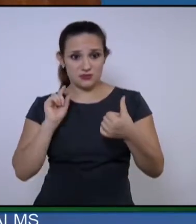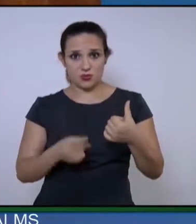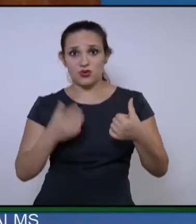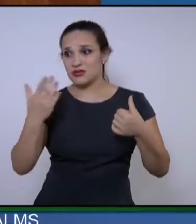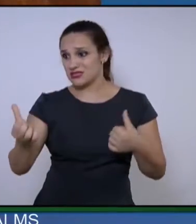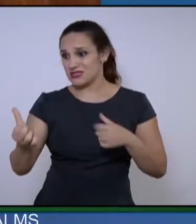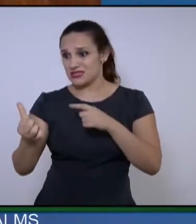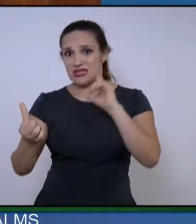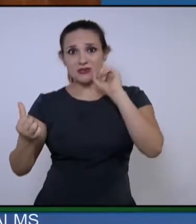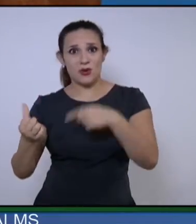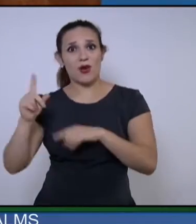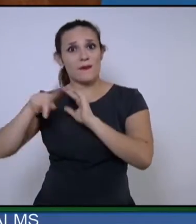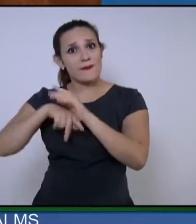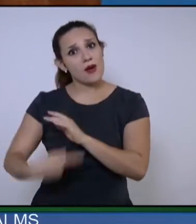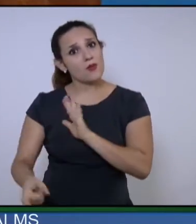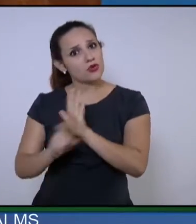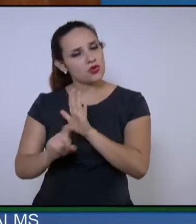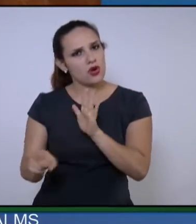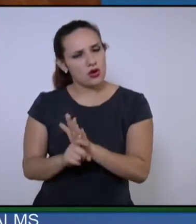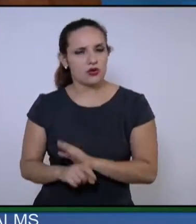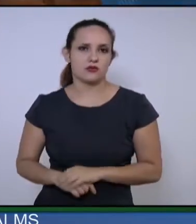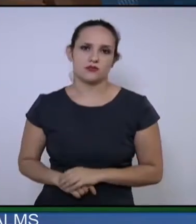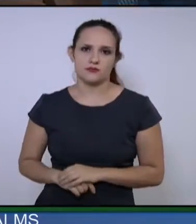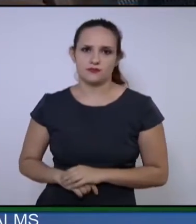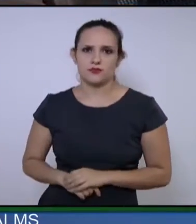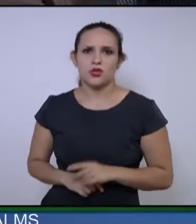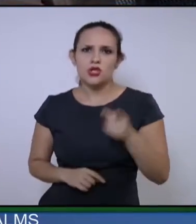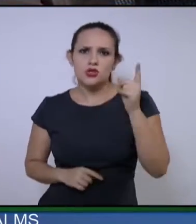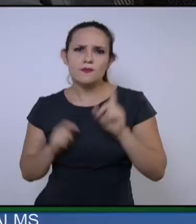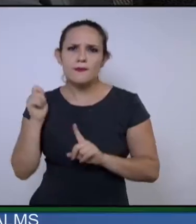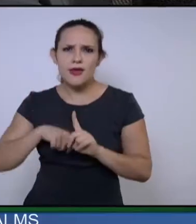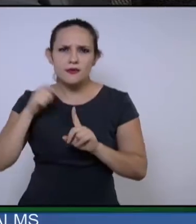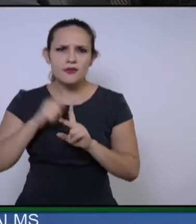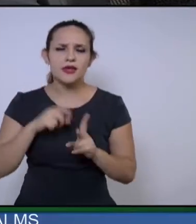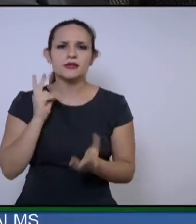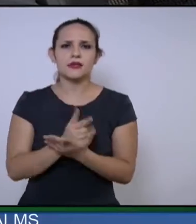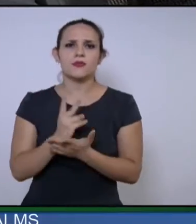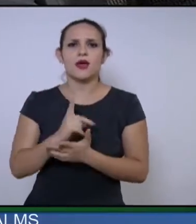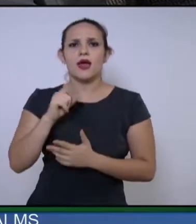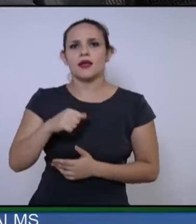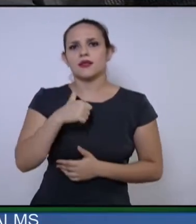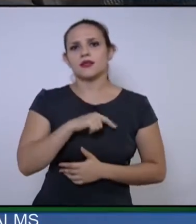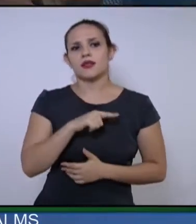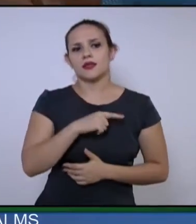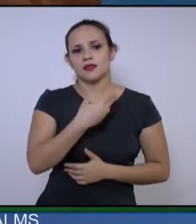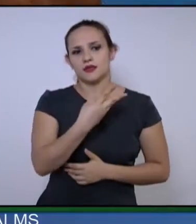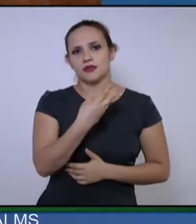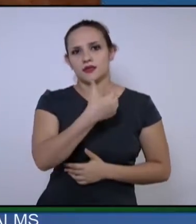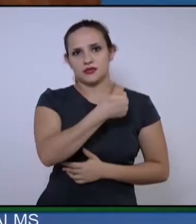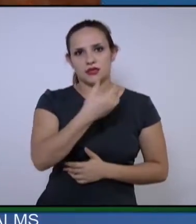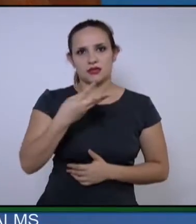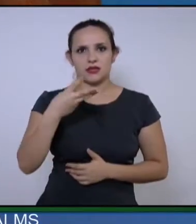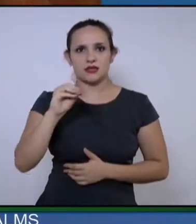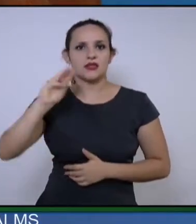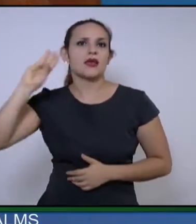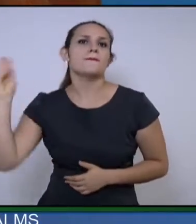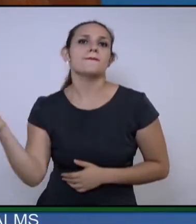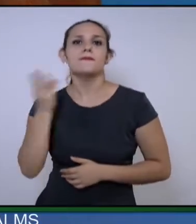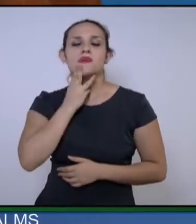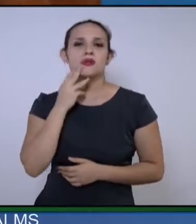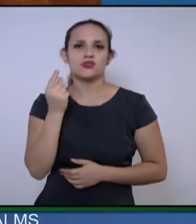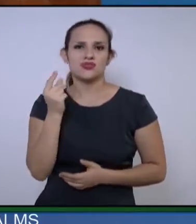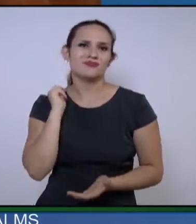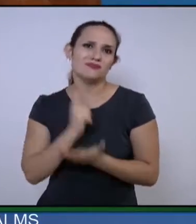presos custam ao Mato Grosso do Sul 130 milhões. E nós temos uma ação, deputado João Grandão, lá no Supremo Tribunal